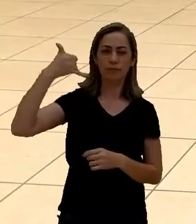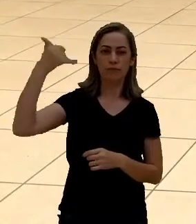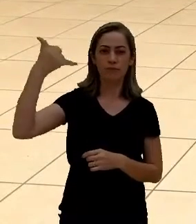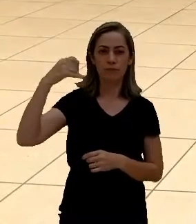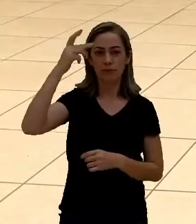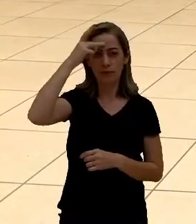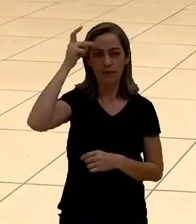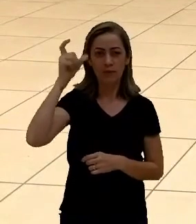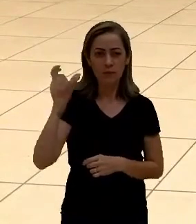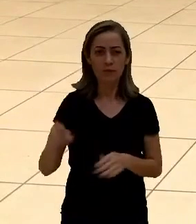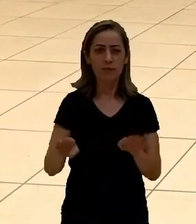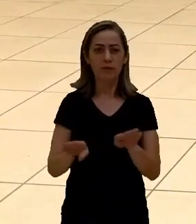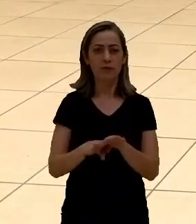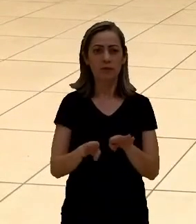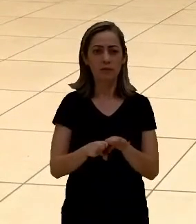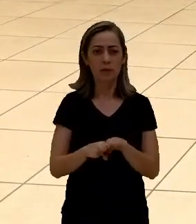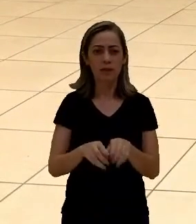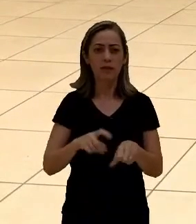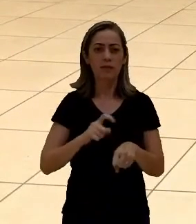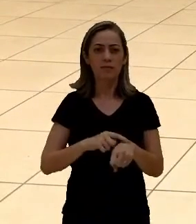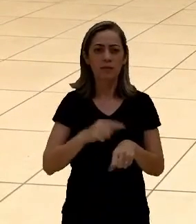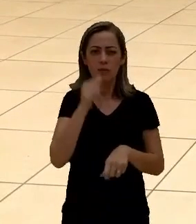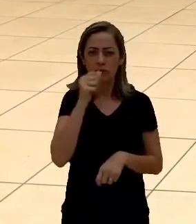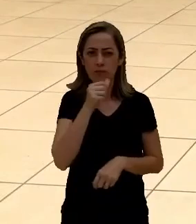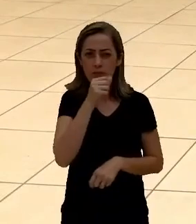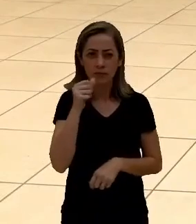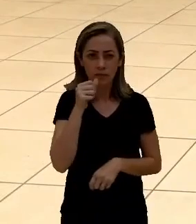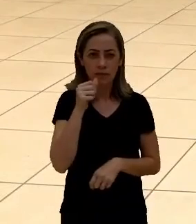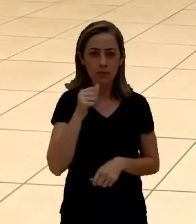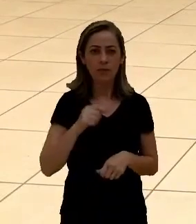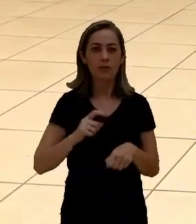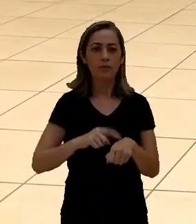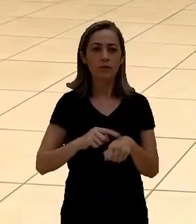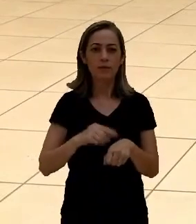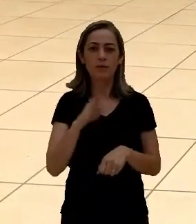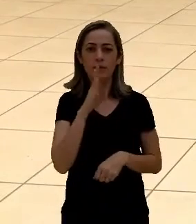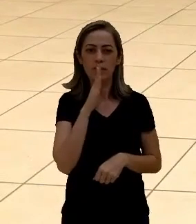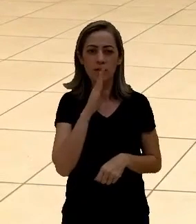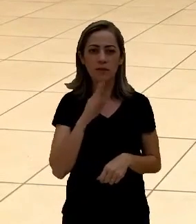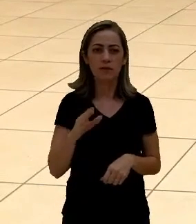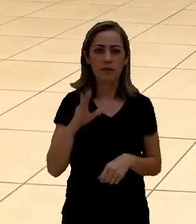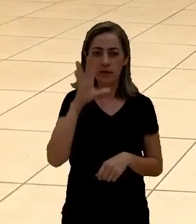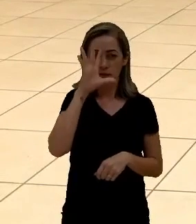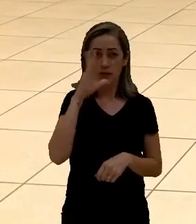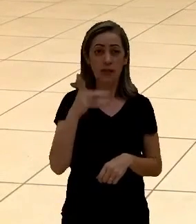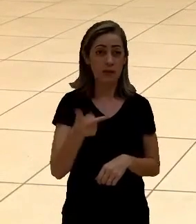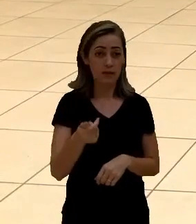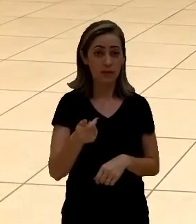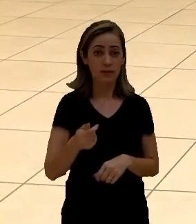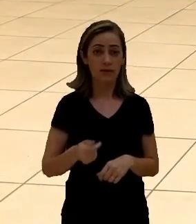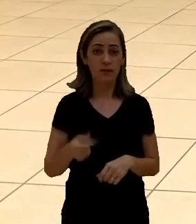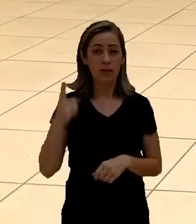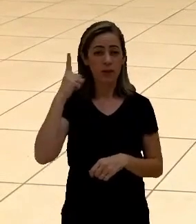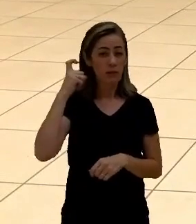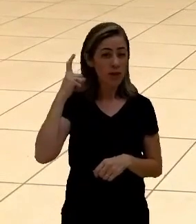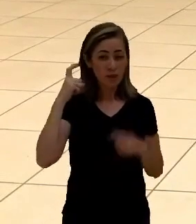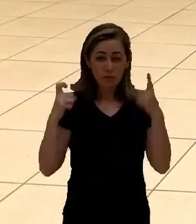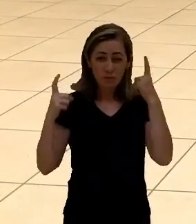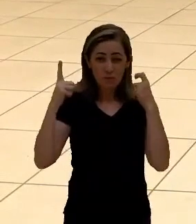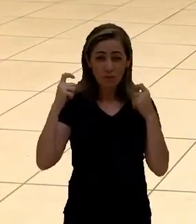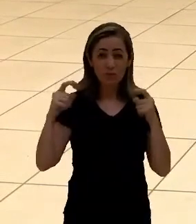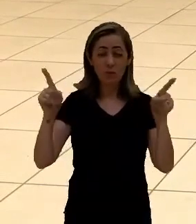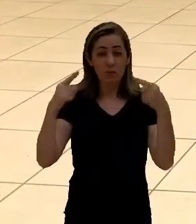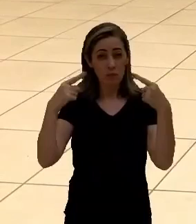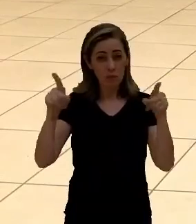falei que devemos iniciar E aí o que acontece vem barulho vem música e às vezes vem músicas que também não nos